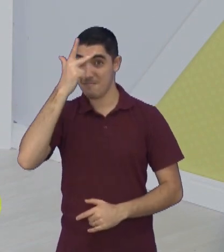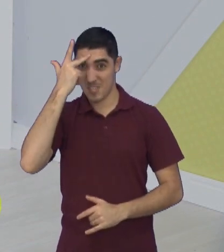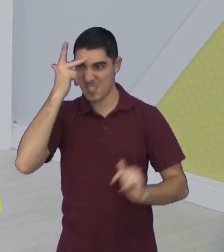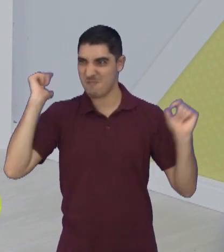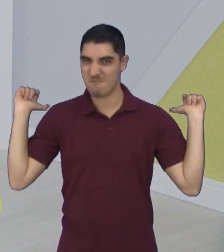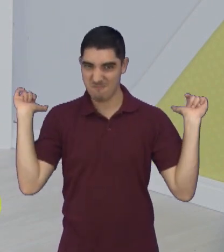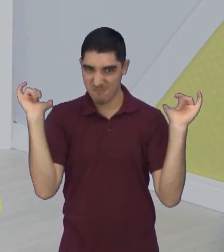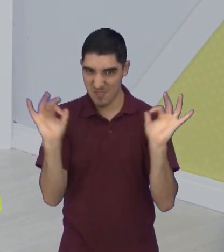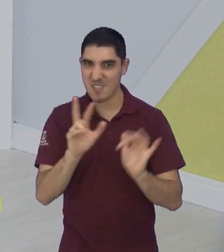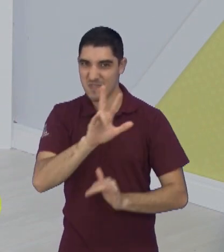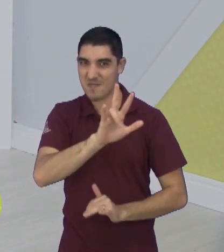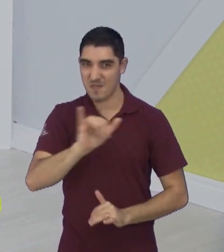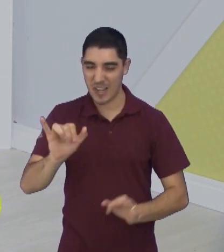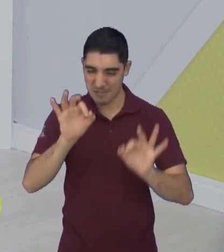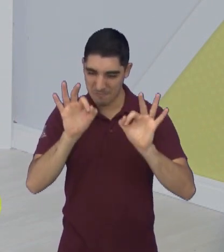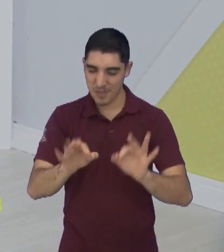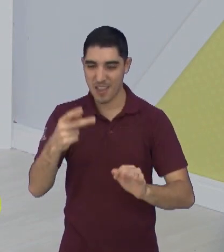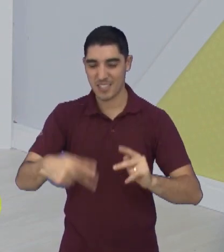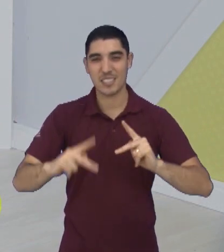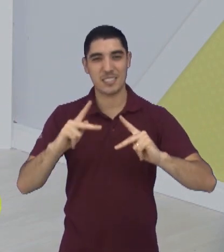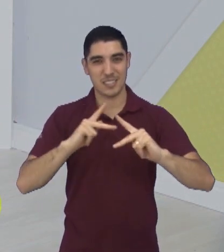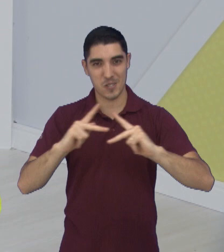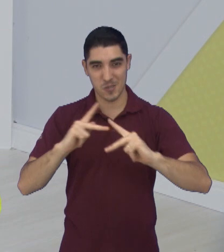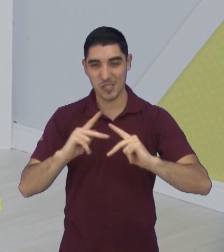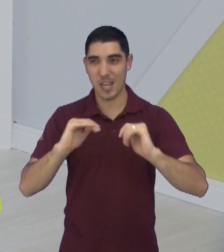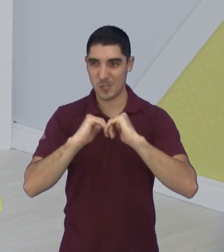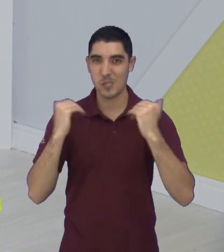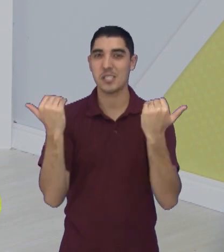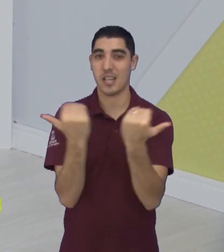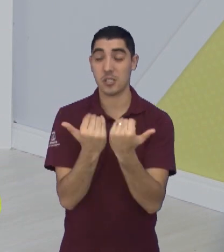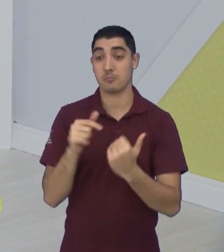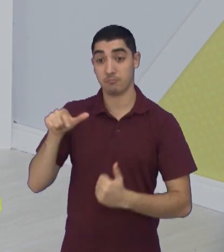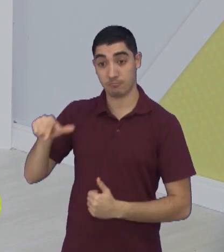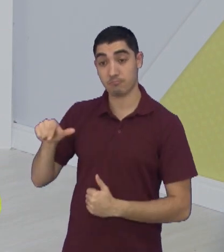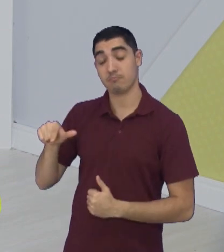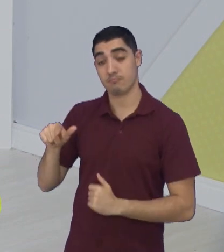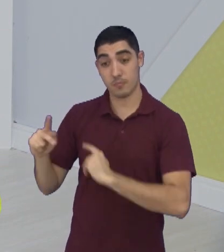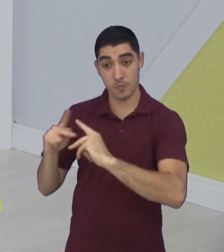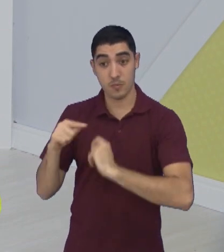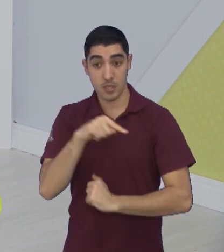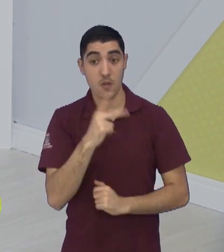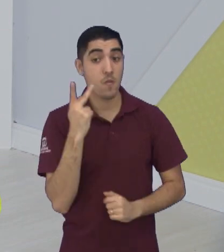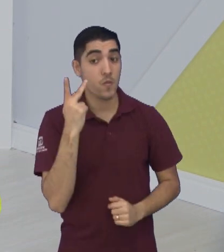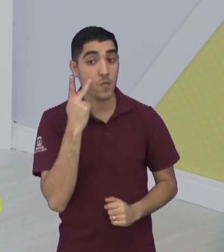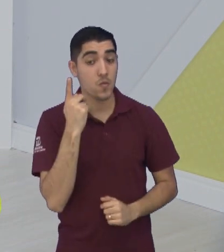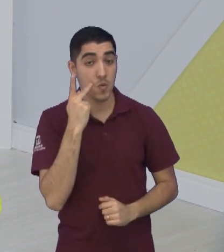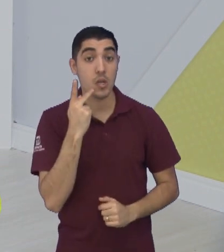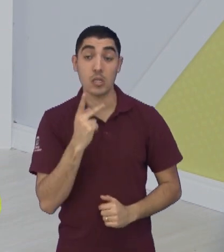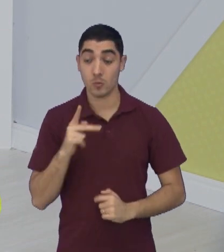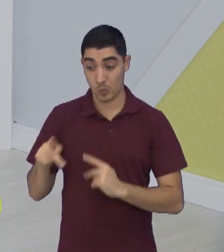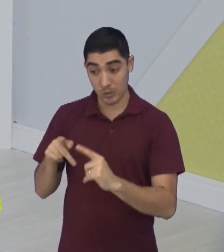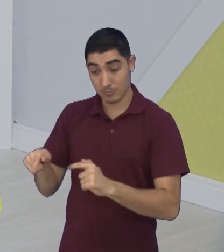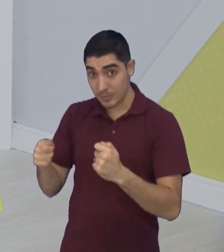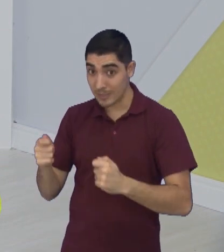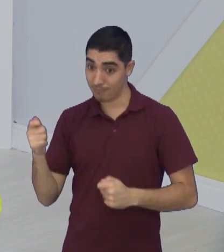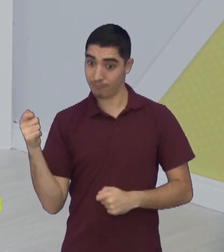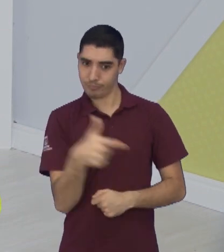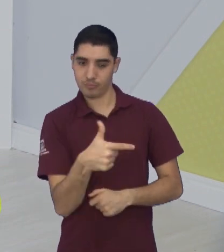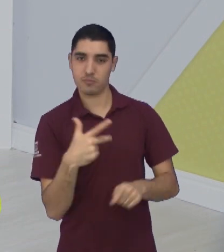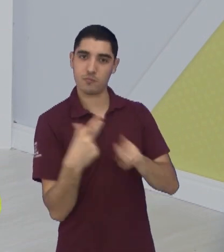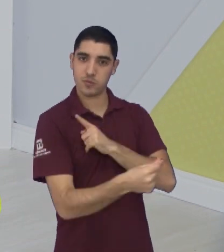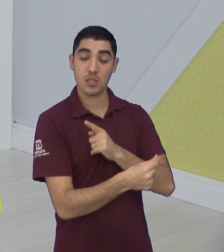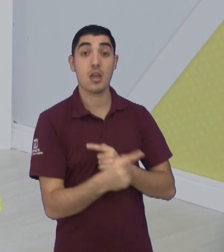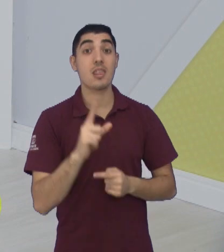ginásio Lineu de Moura, São José e basquete cearense, né? O Fortaleza, São José, então precisa vencer esse jogo, porque depois tem